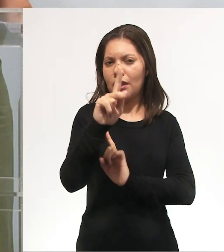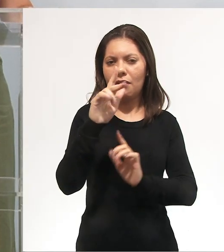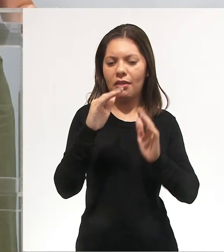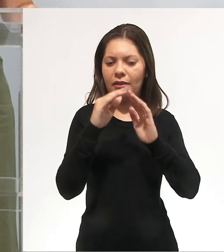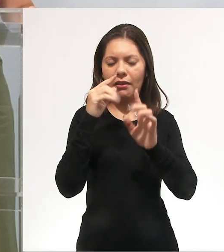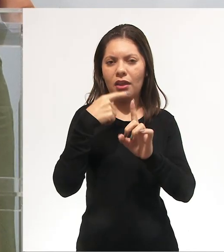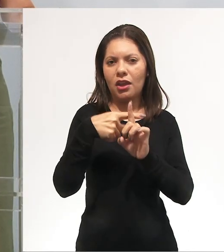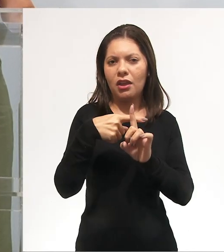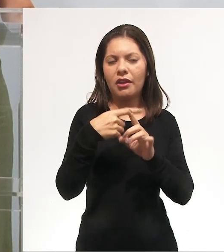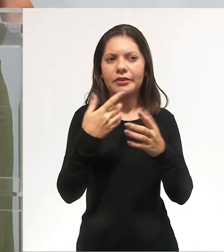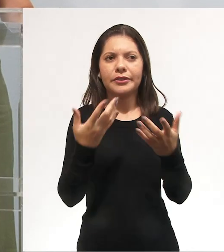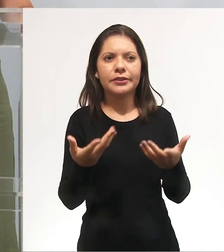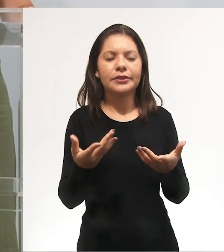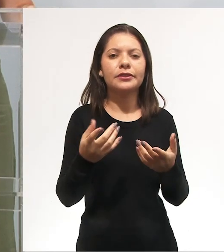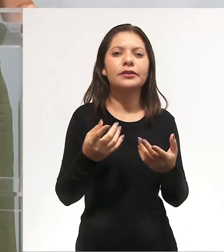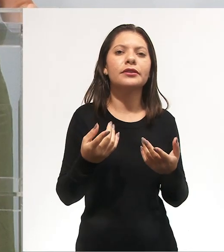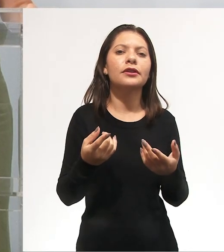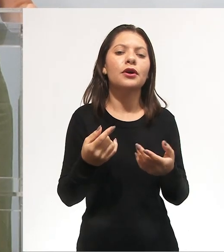na igreja,